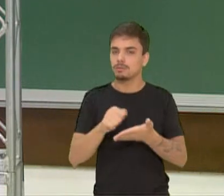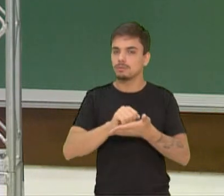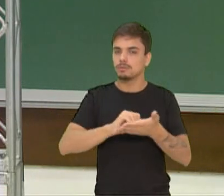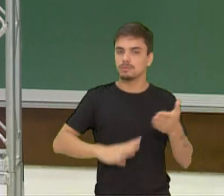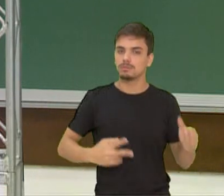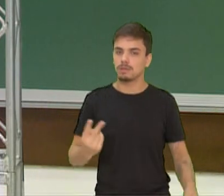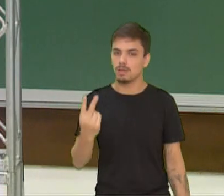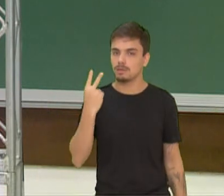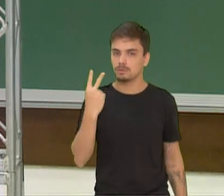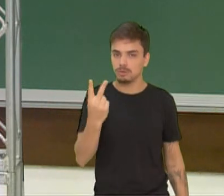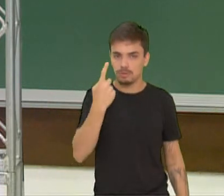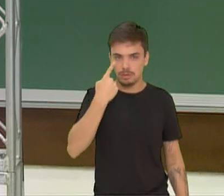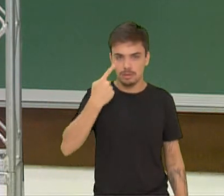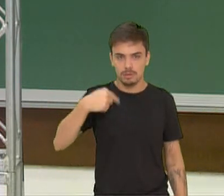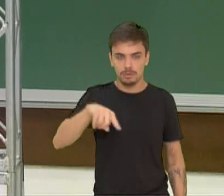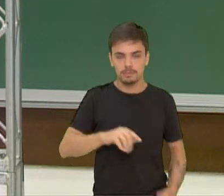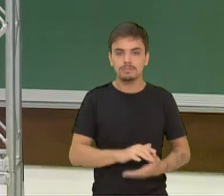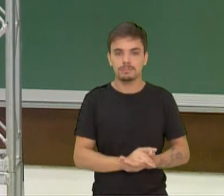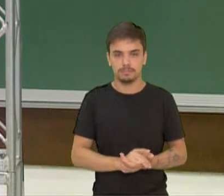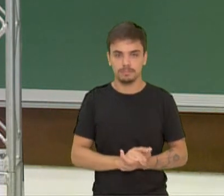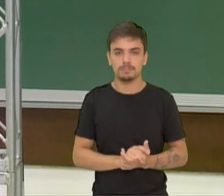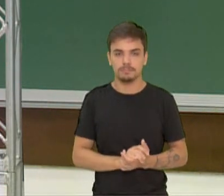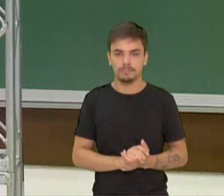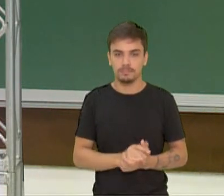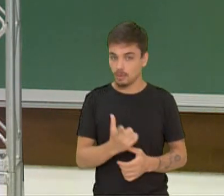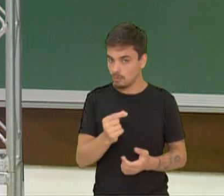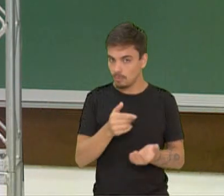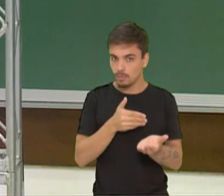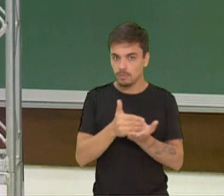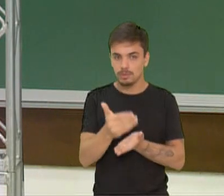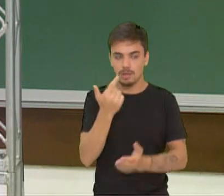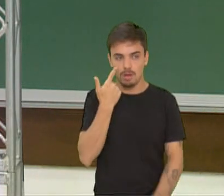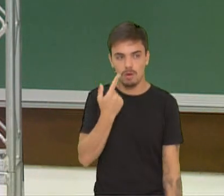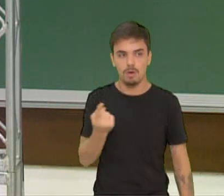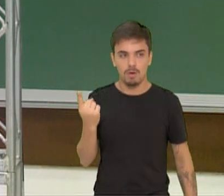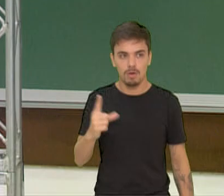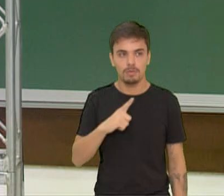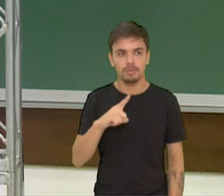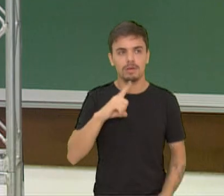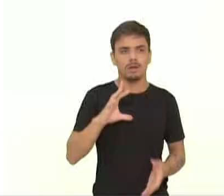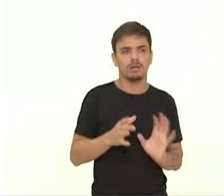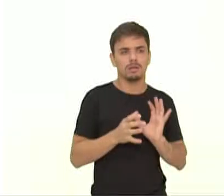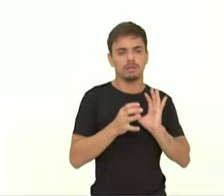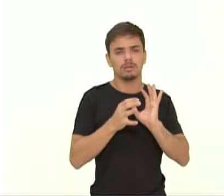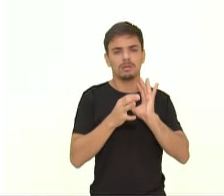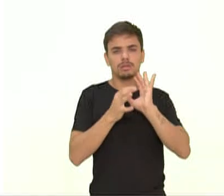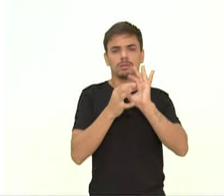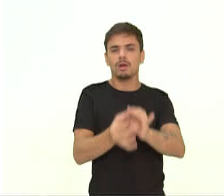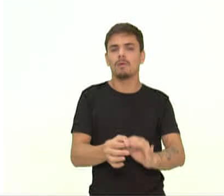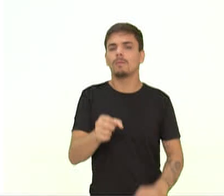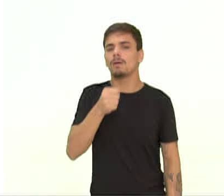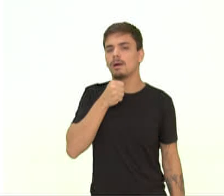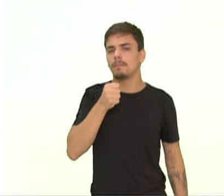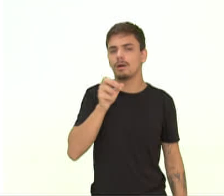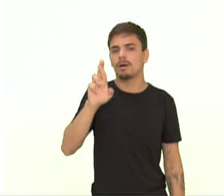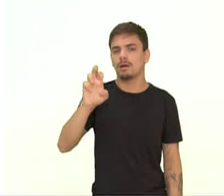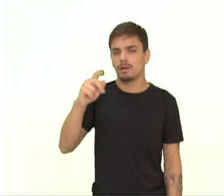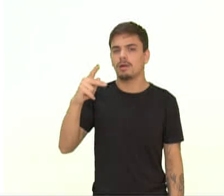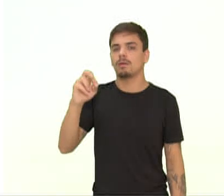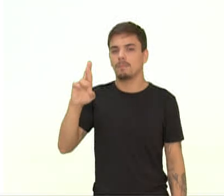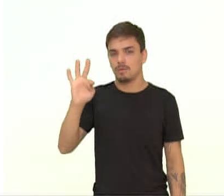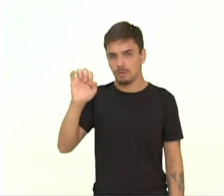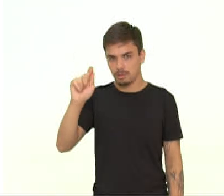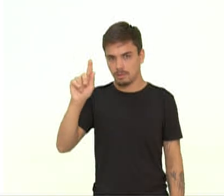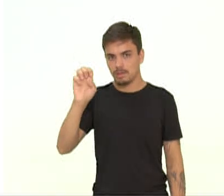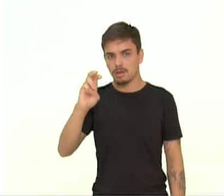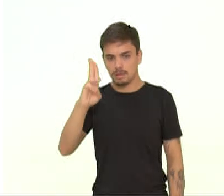Então, mais um pouquinho para a gente lá. Vamos para a atividade 2? A definição de reportagem é construída,